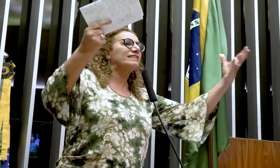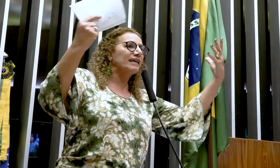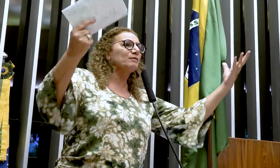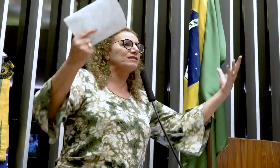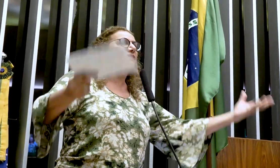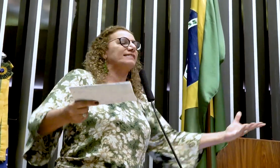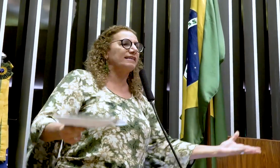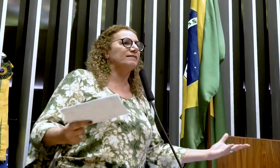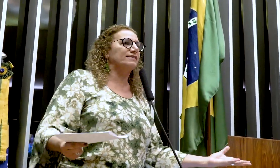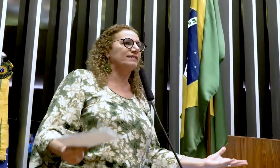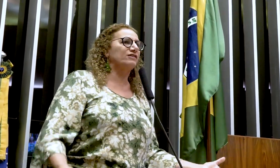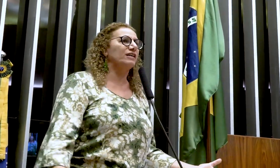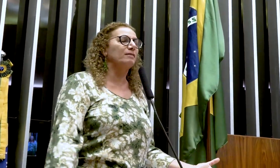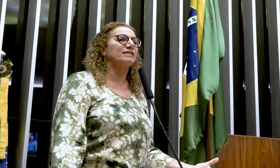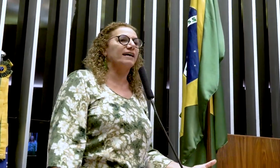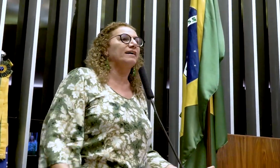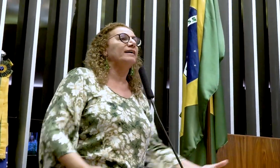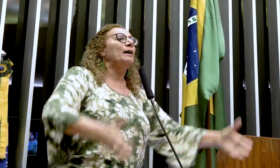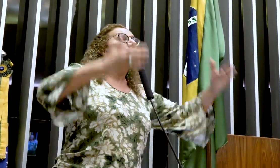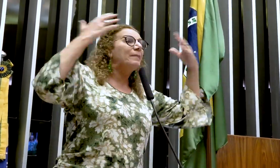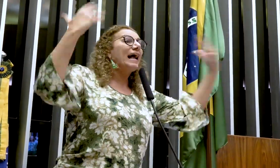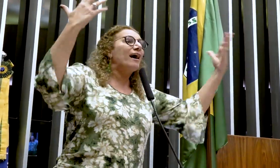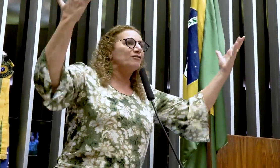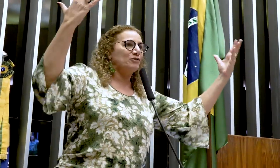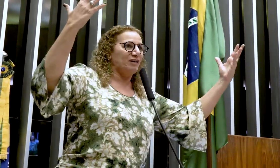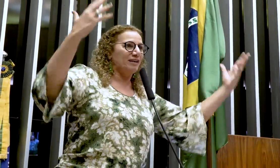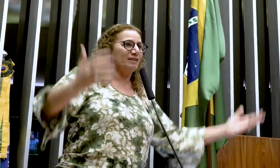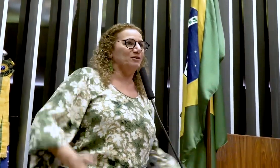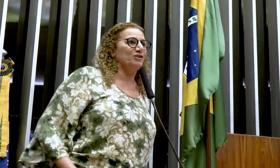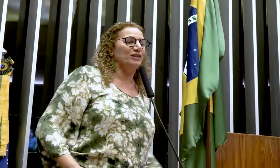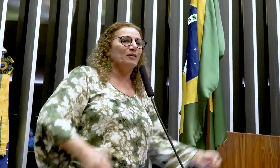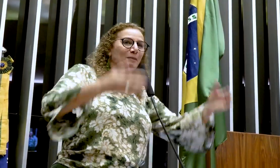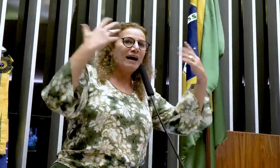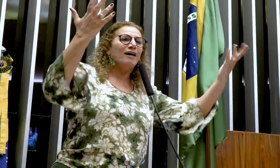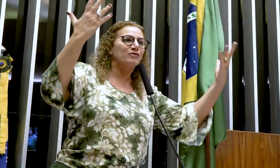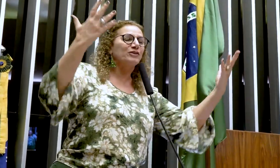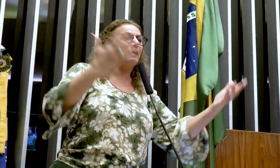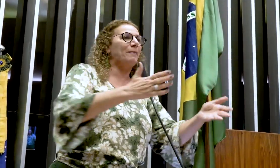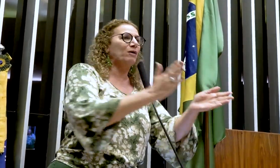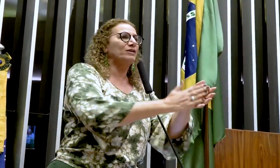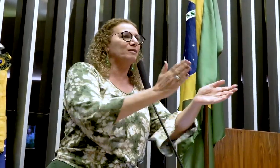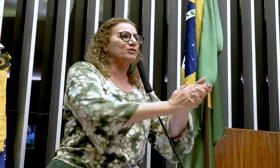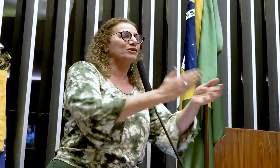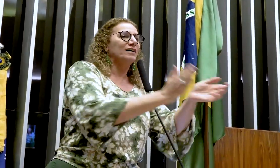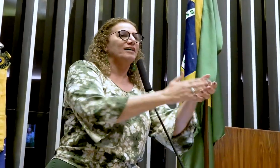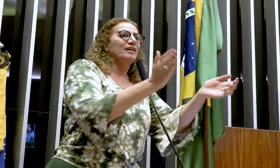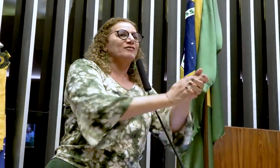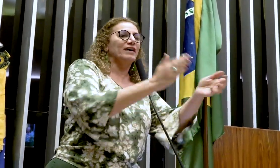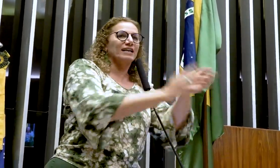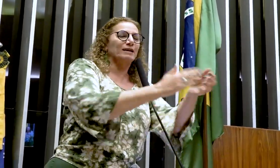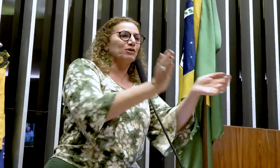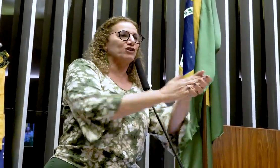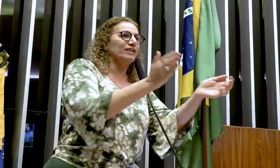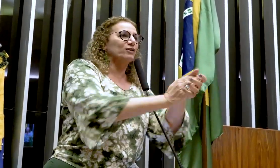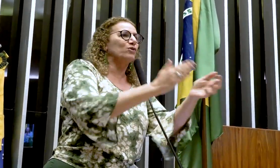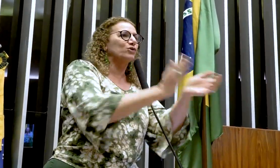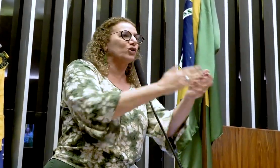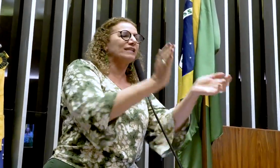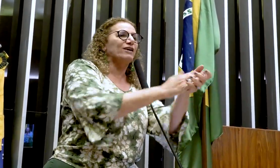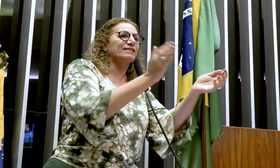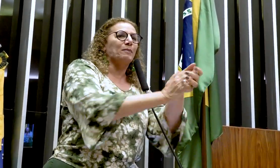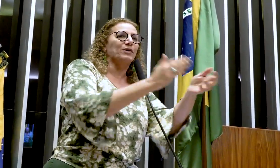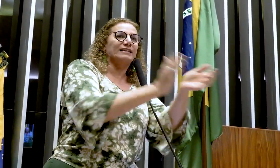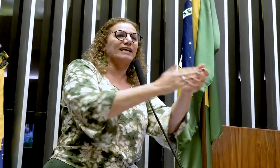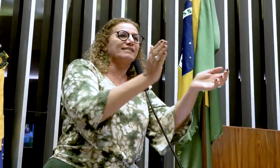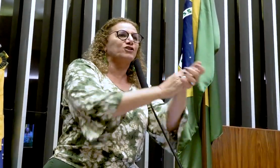nós levantemos e digamos a ela, bravo, Fernanda Montenegro, bravo, e aplaudamos Fernanda Montenegro